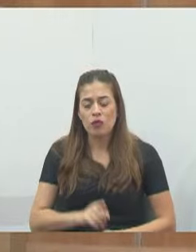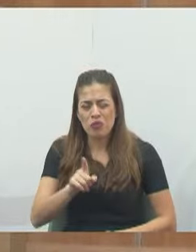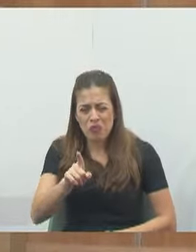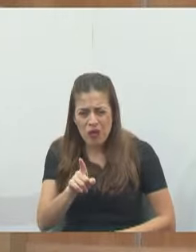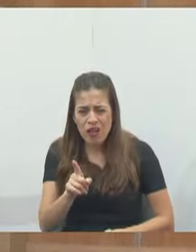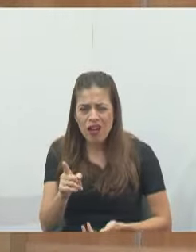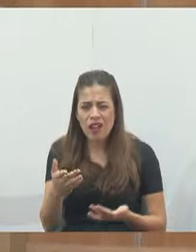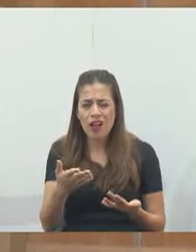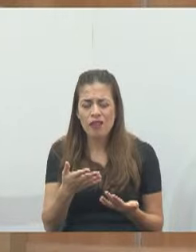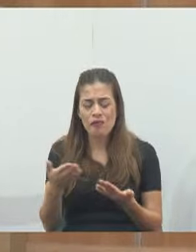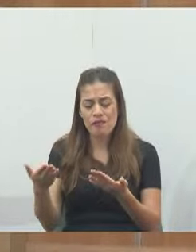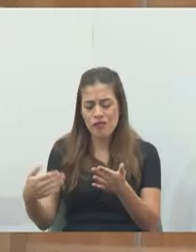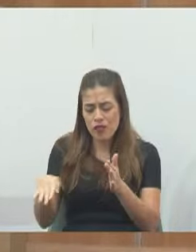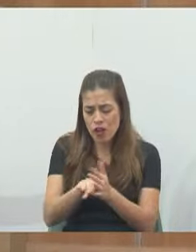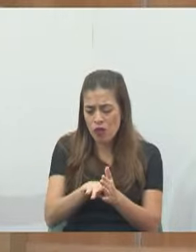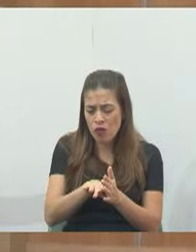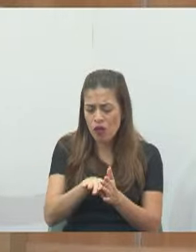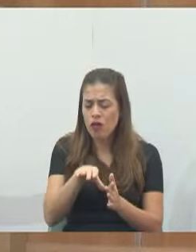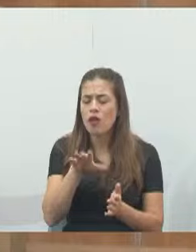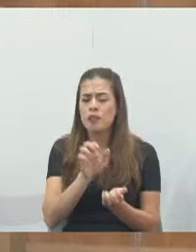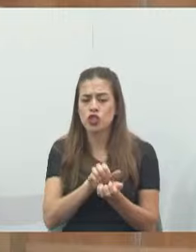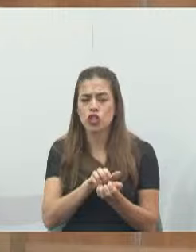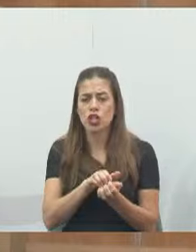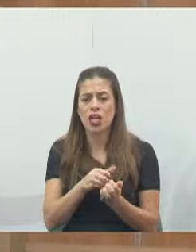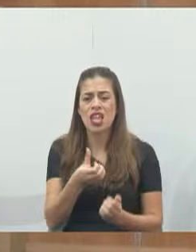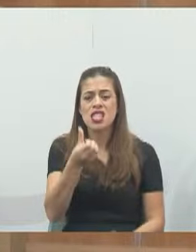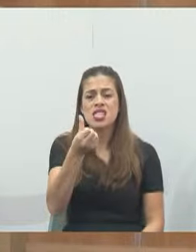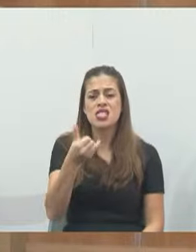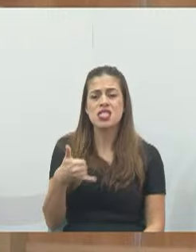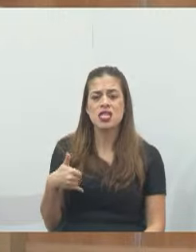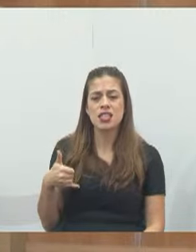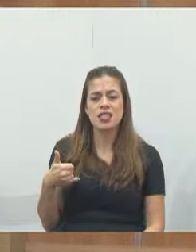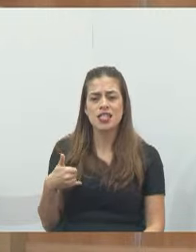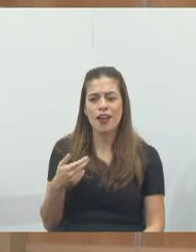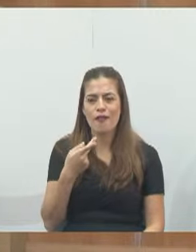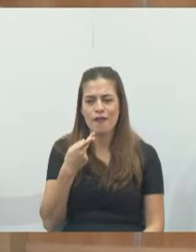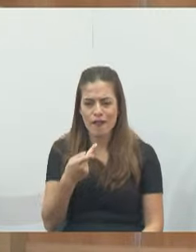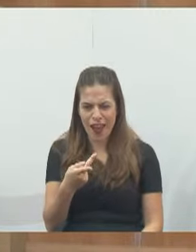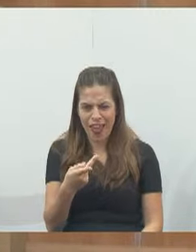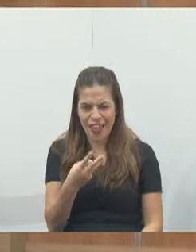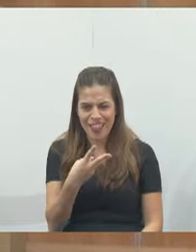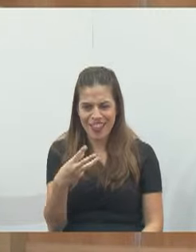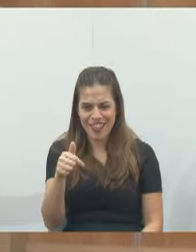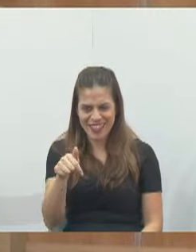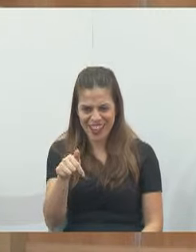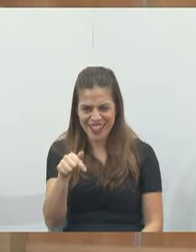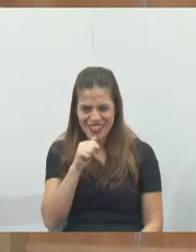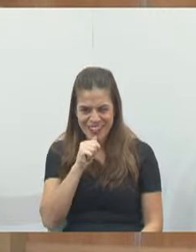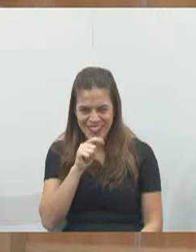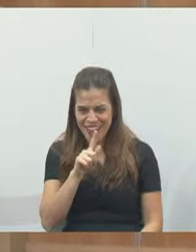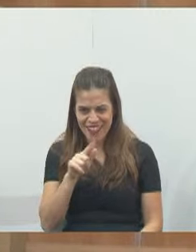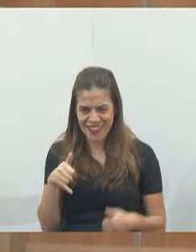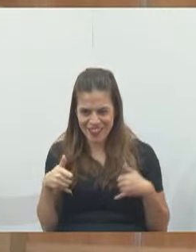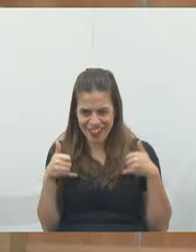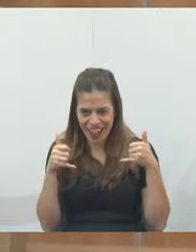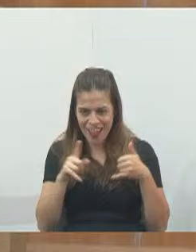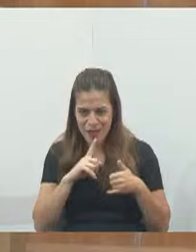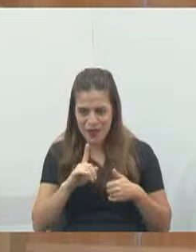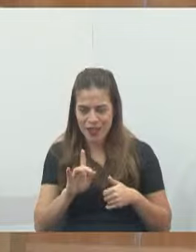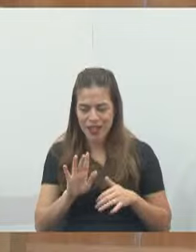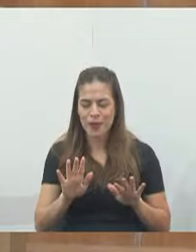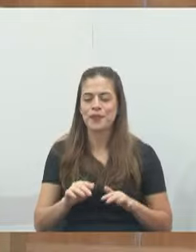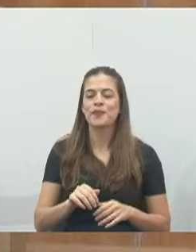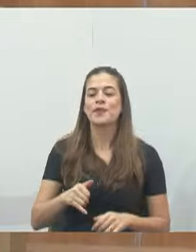Você veio para Jacareí com 6 anos de idade. Vou contar a sua idade aqui, está com 37 ainda, né? Não fez aniversário ainda não.